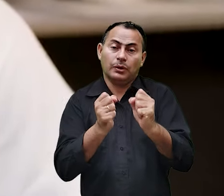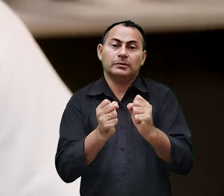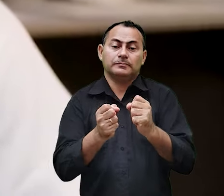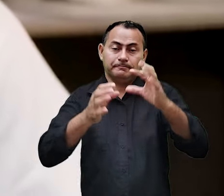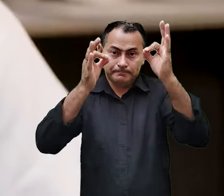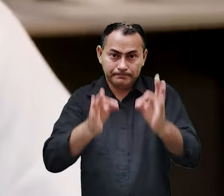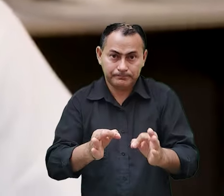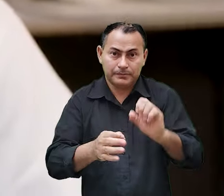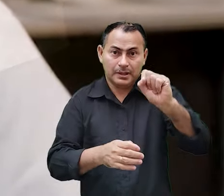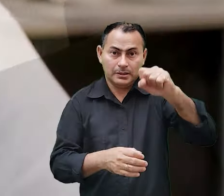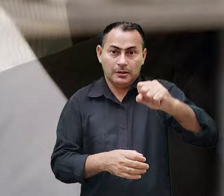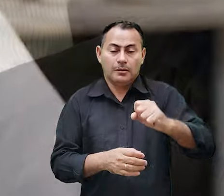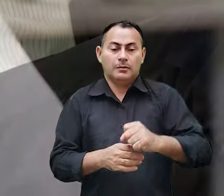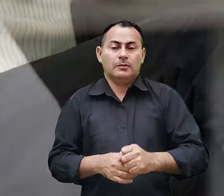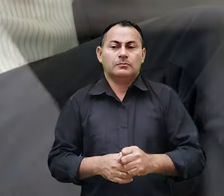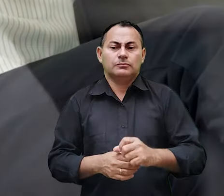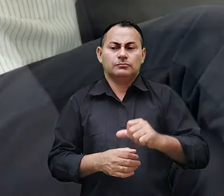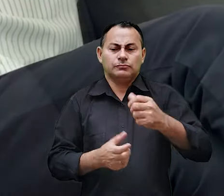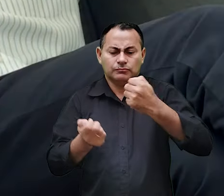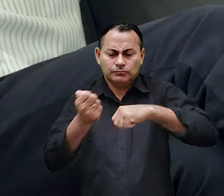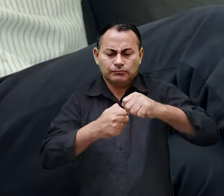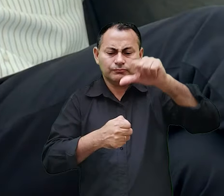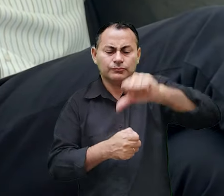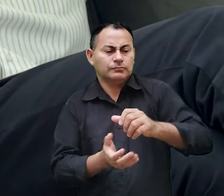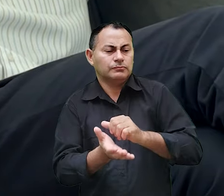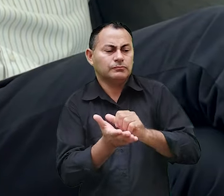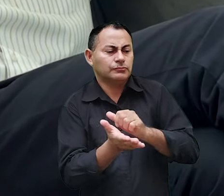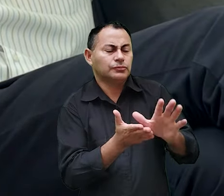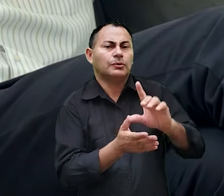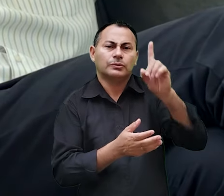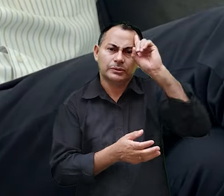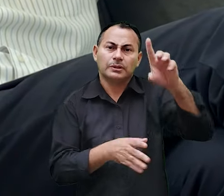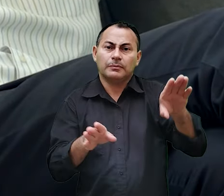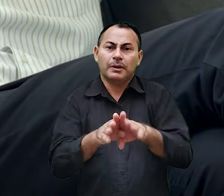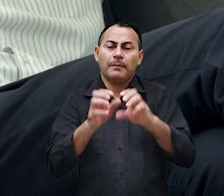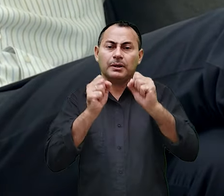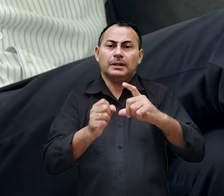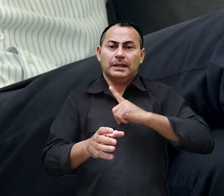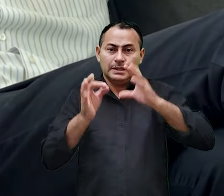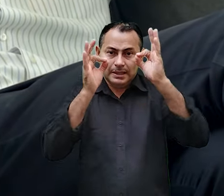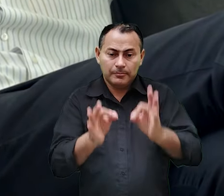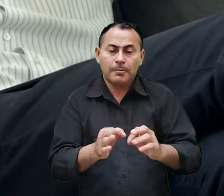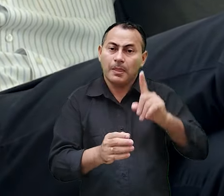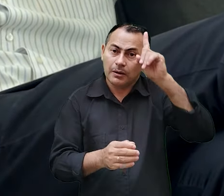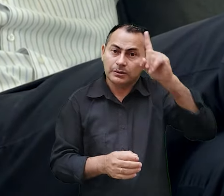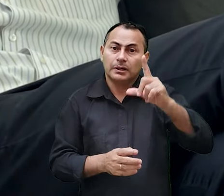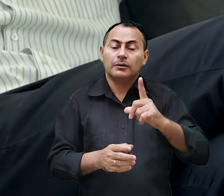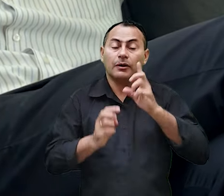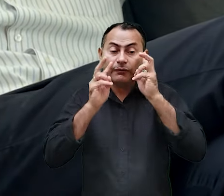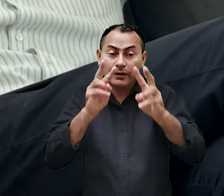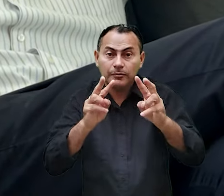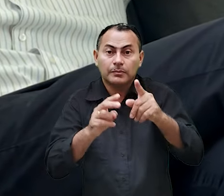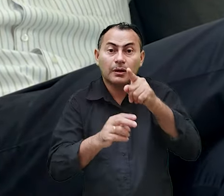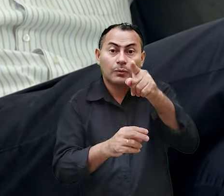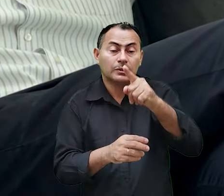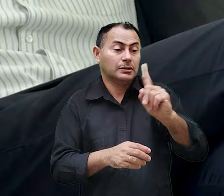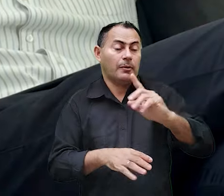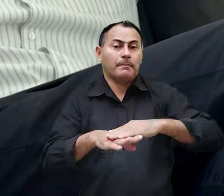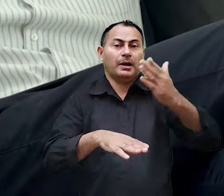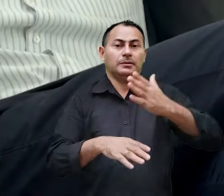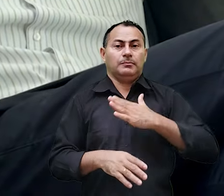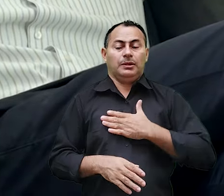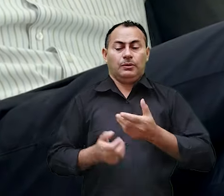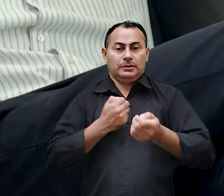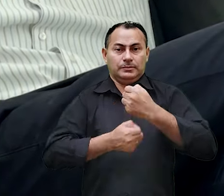fiel? Podemos ter certeza de que assim como o mau administrador será despedido um dia, também podemos ter certeza de que um dia